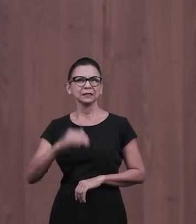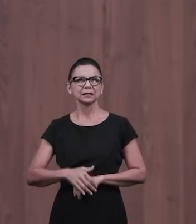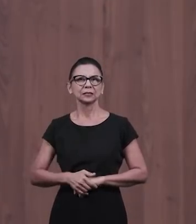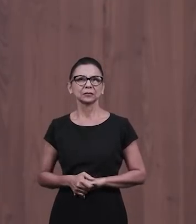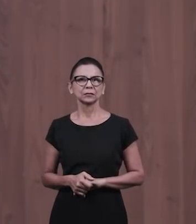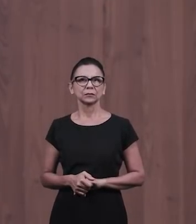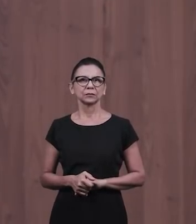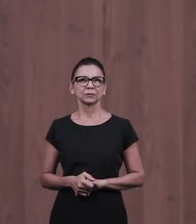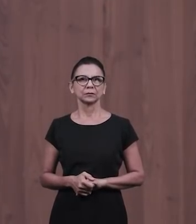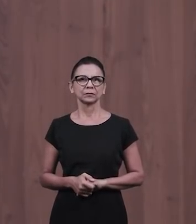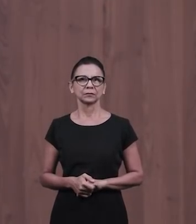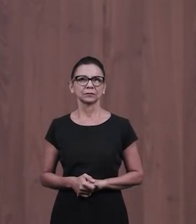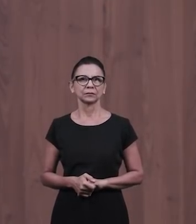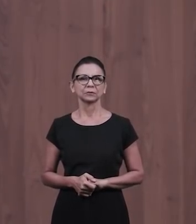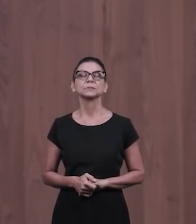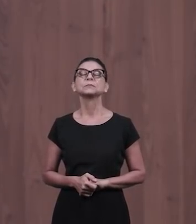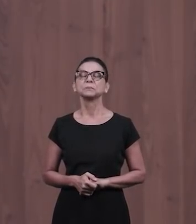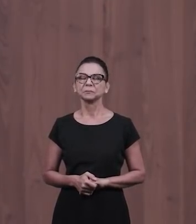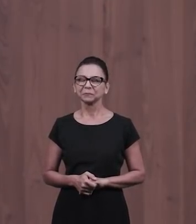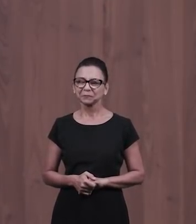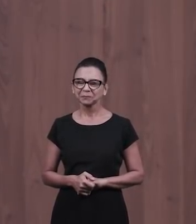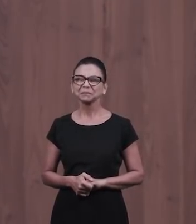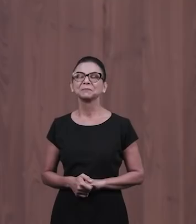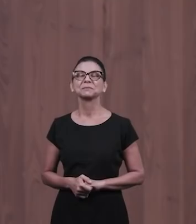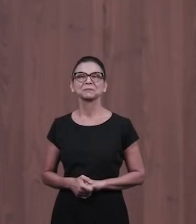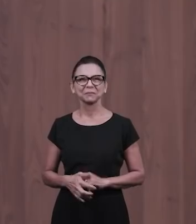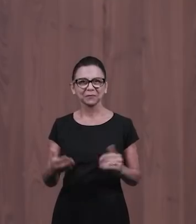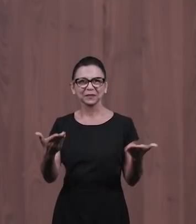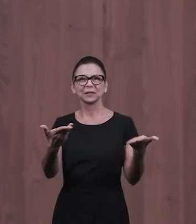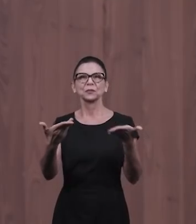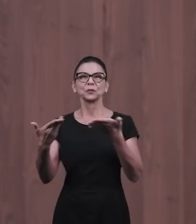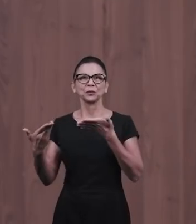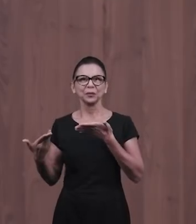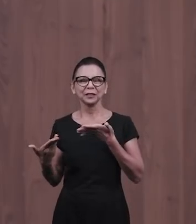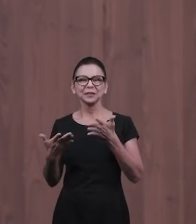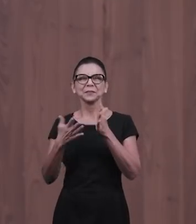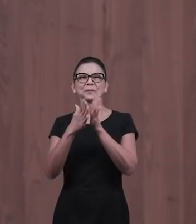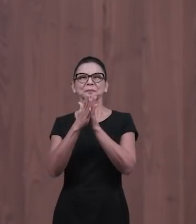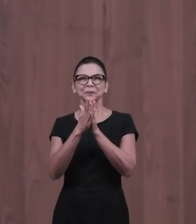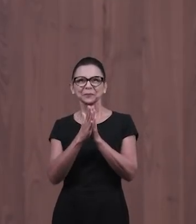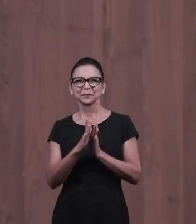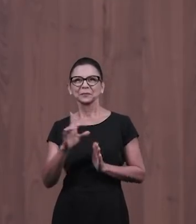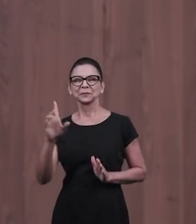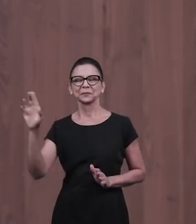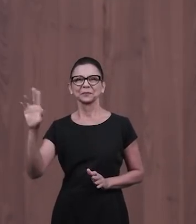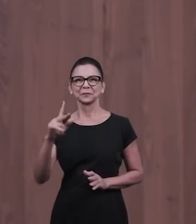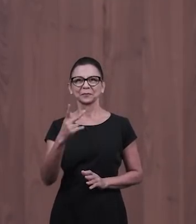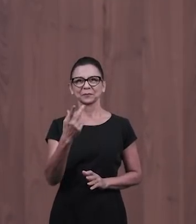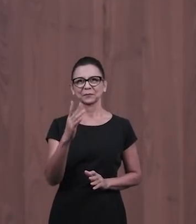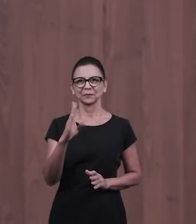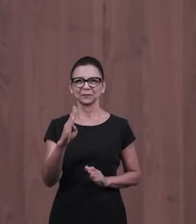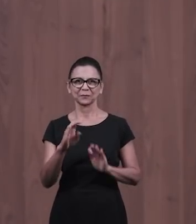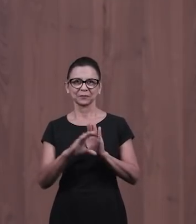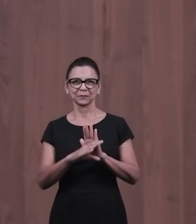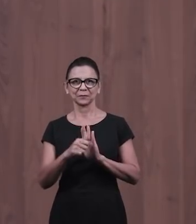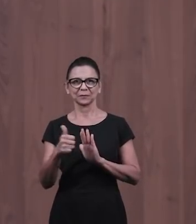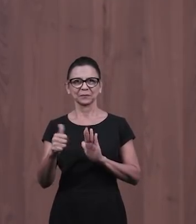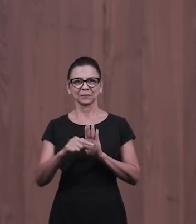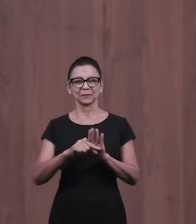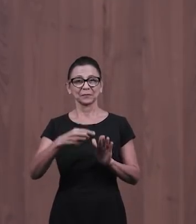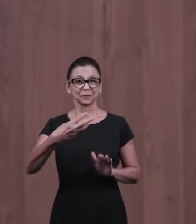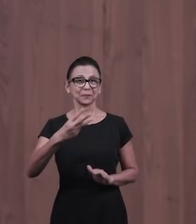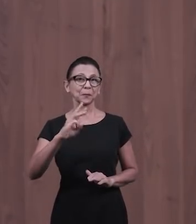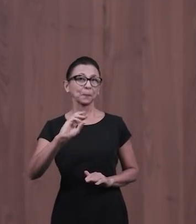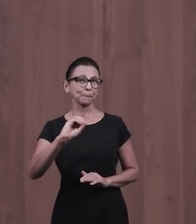aula. Eu convido a todos a abrir as Bíblias na Carta aos Hebreus, capítulo 11, versículo